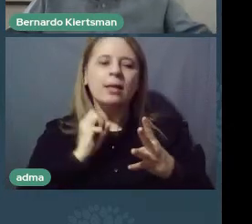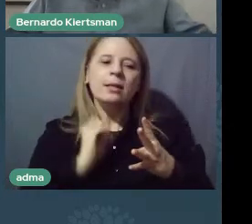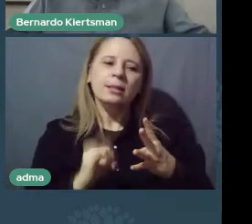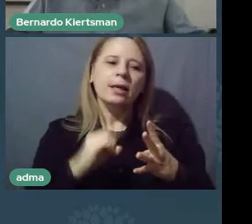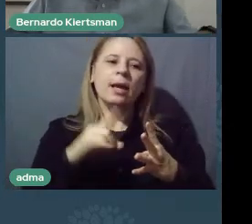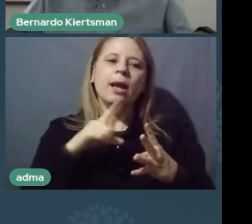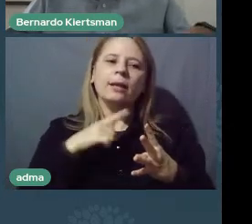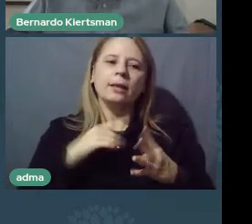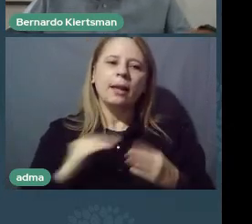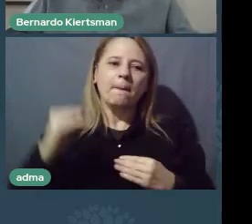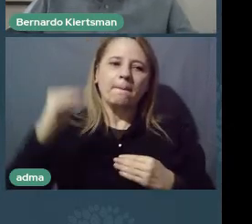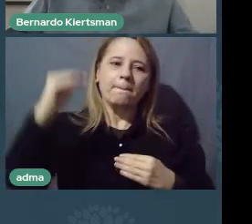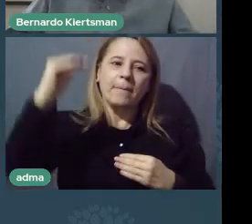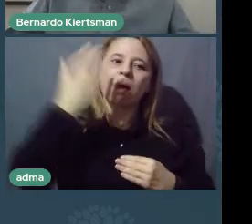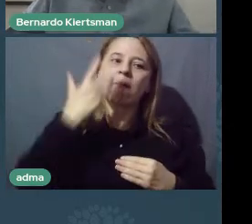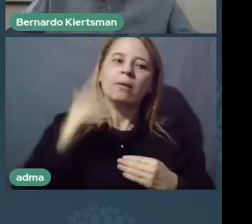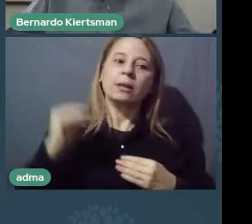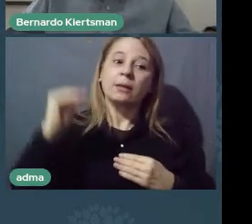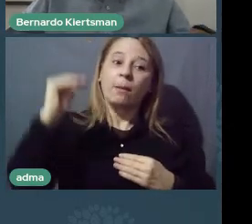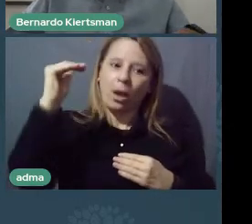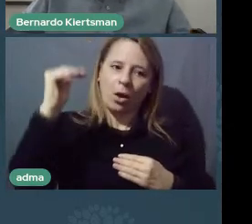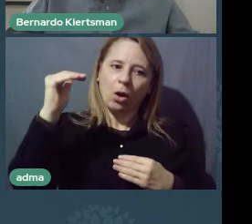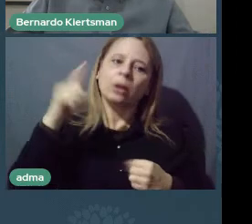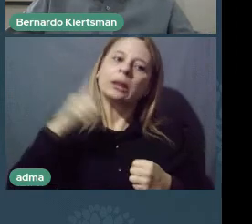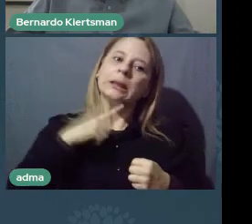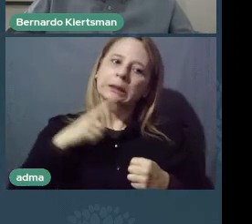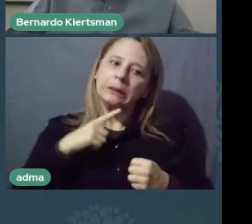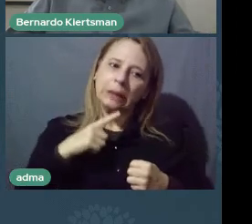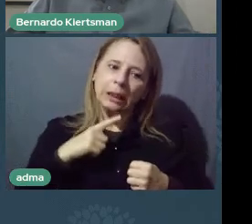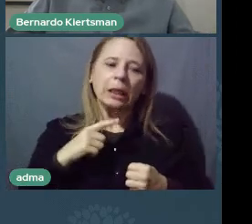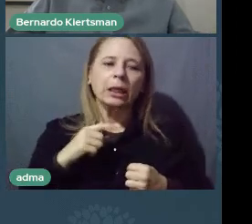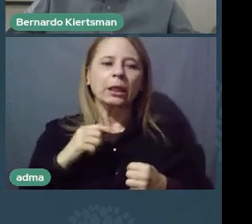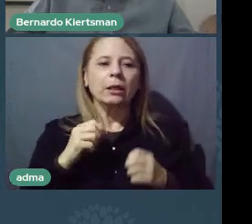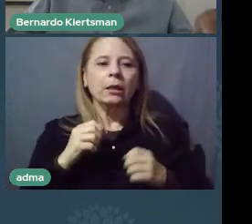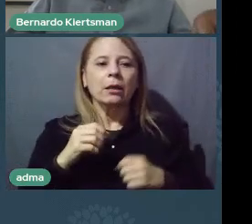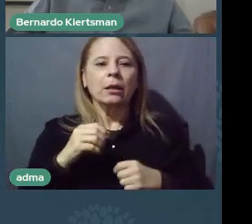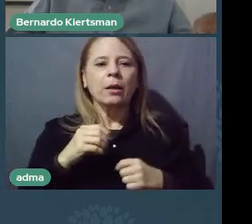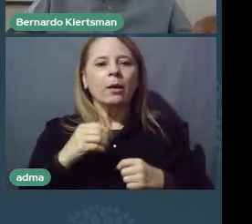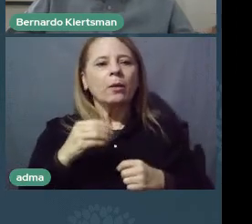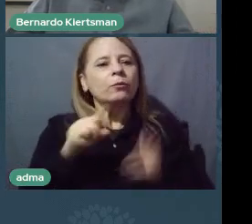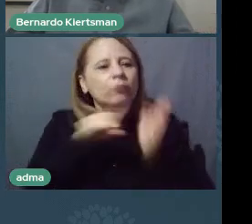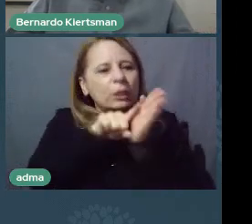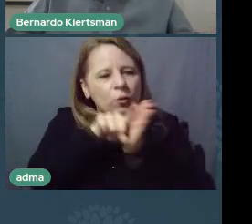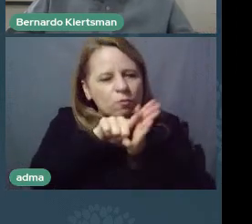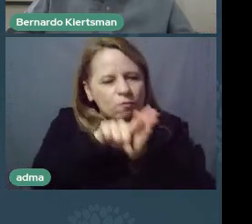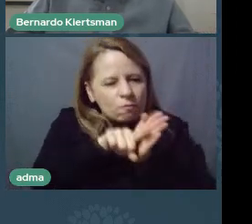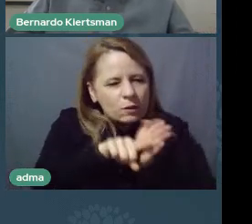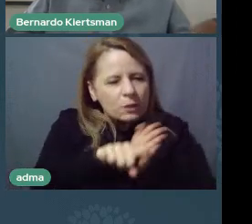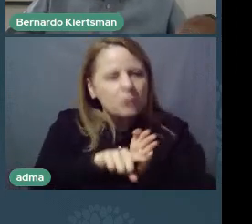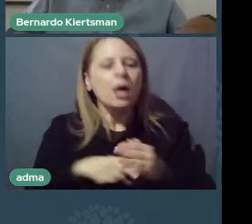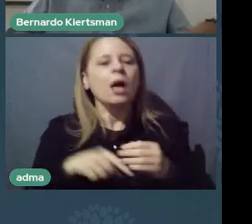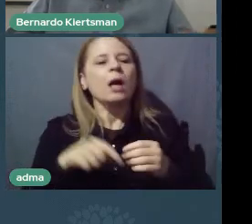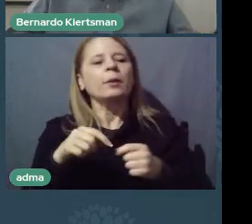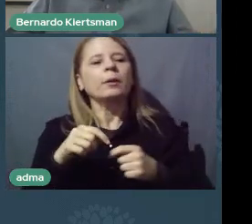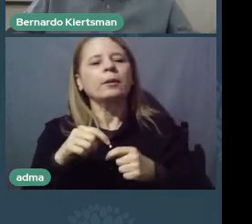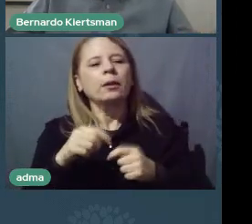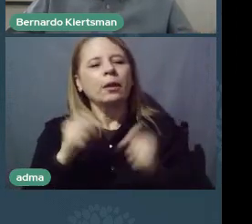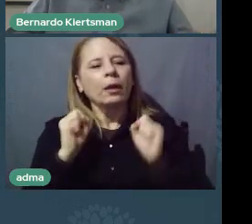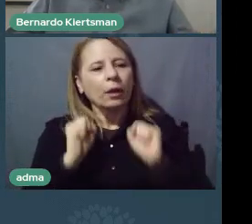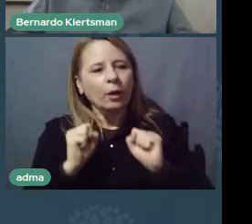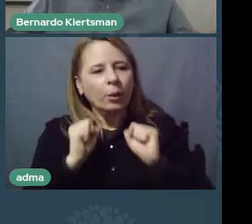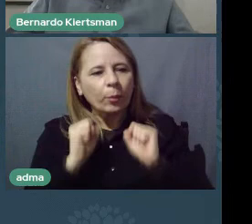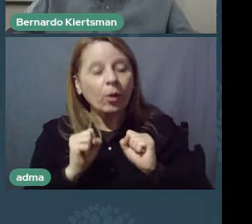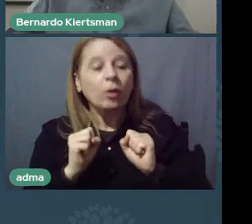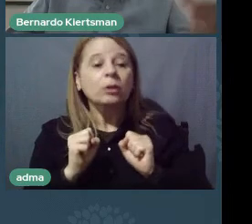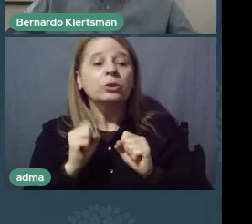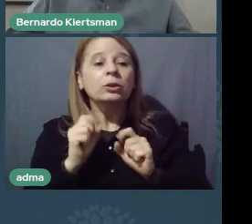criança maior, a gente tem condições de fazer uma prova de função pulmonar, uma espirometria, uma medida